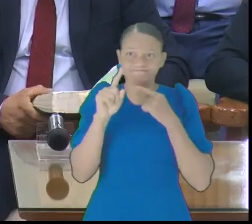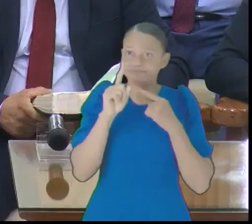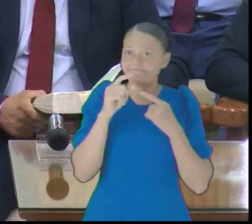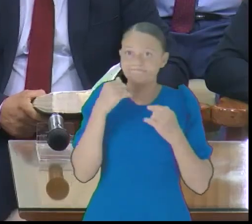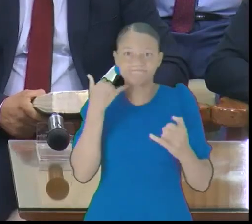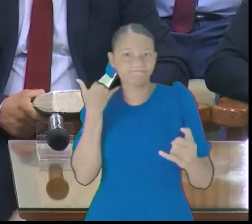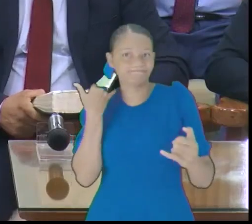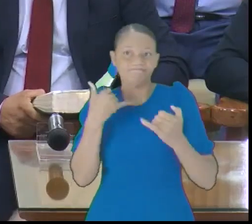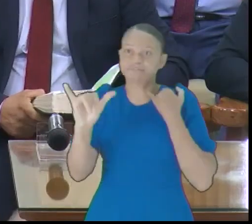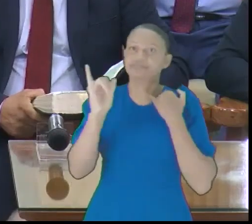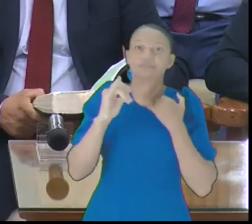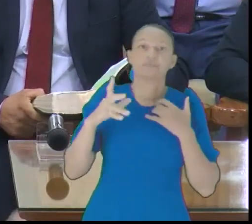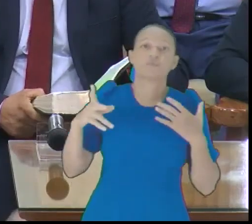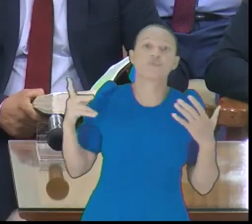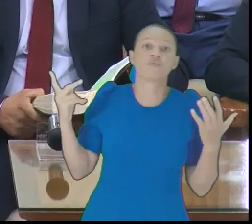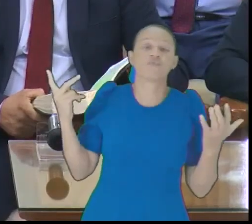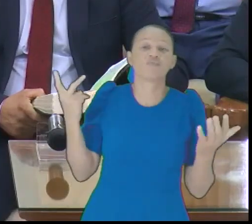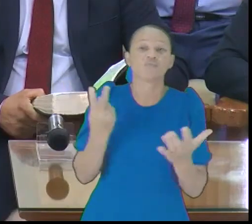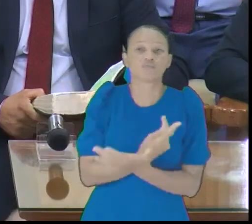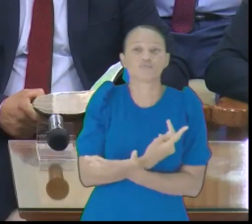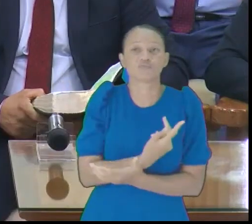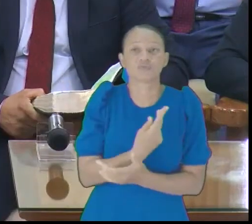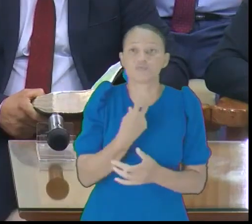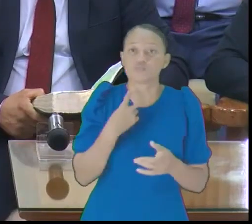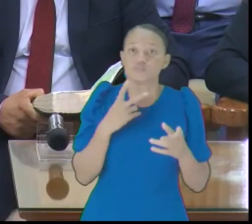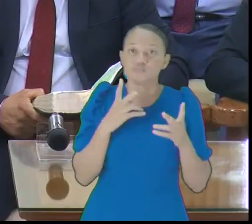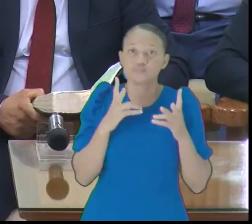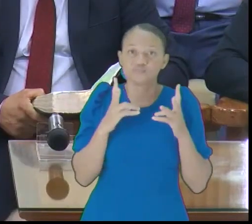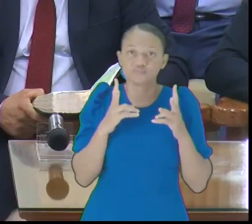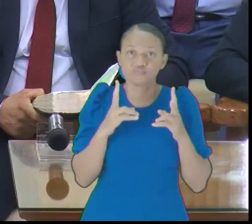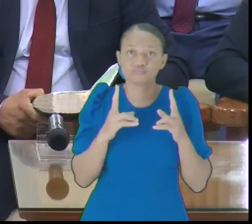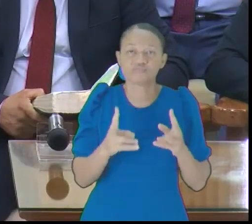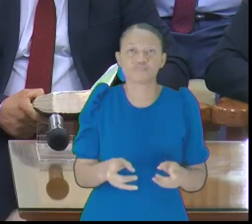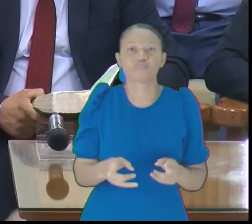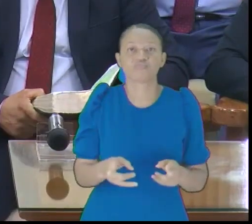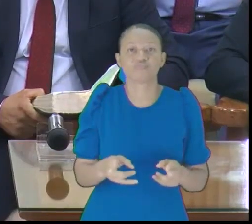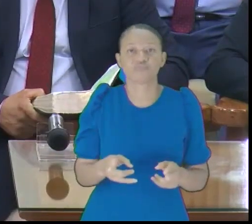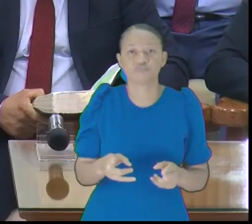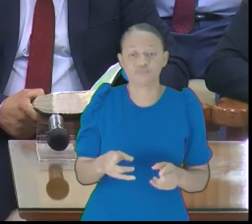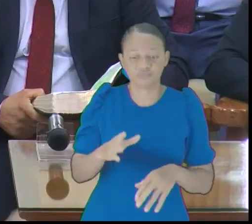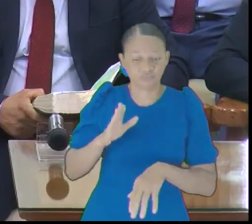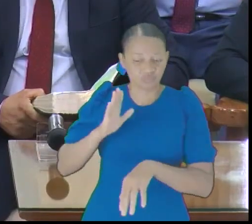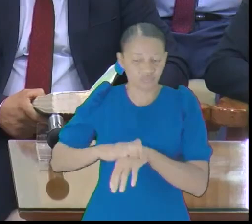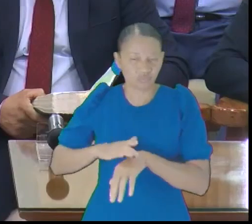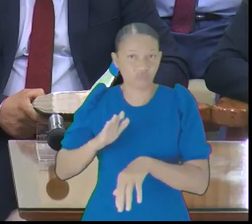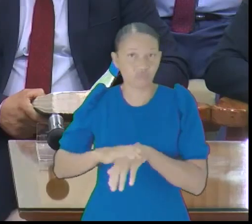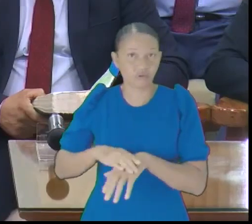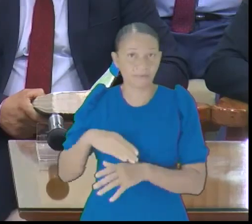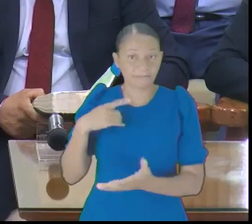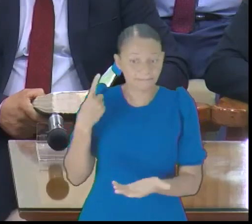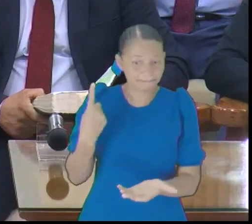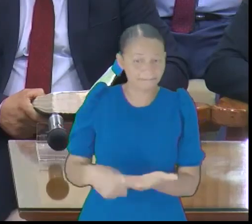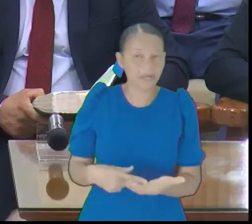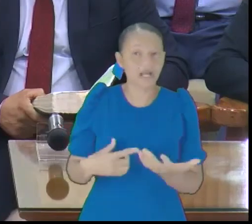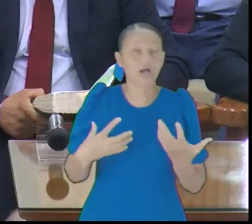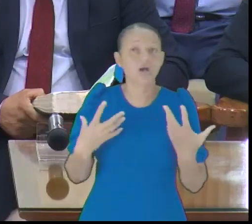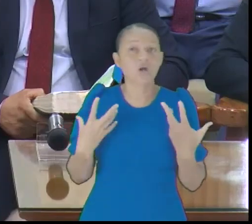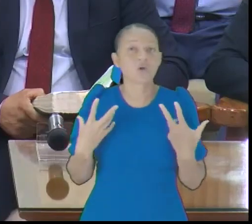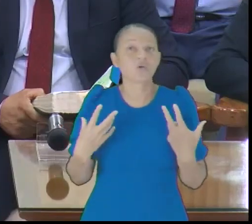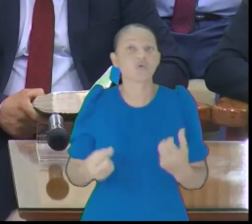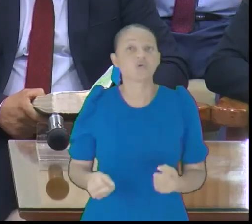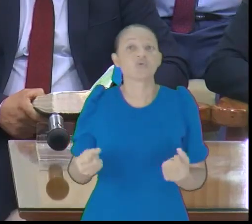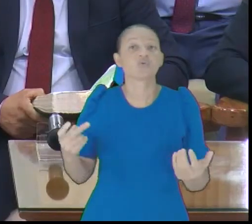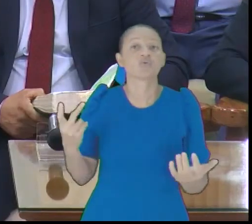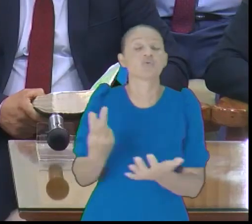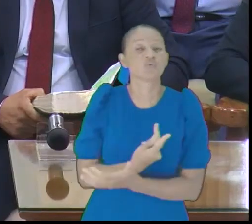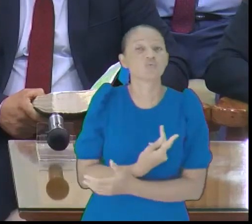acordo, aconteceria com a pessoa que tomou a iniciativa para fazer aquela aliança, aconteceria